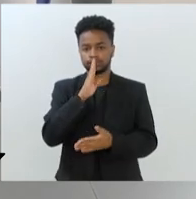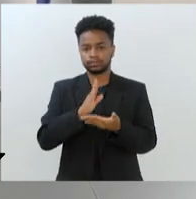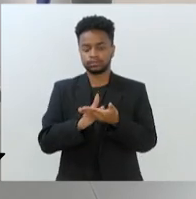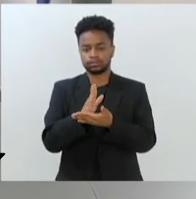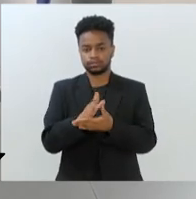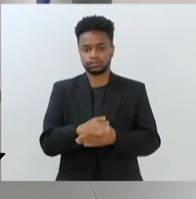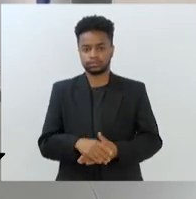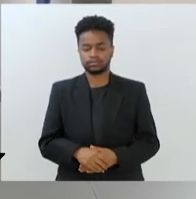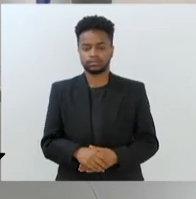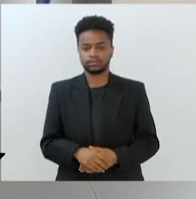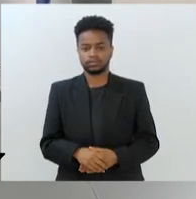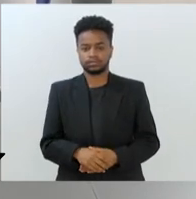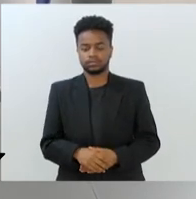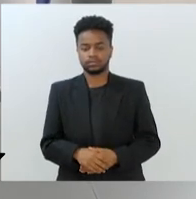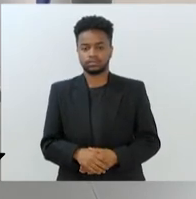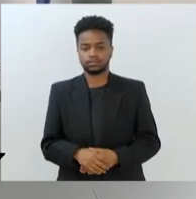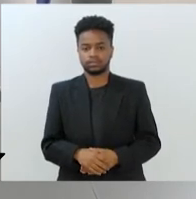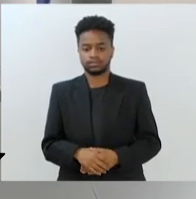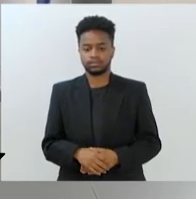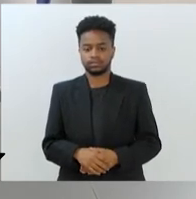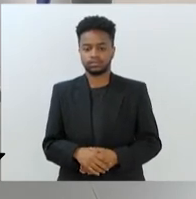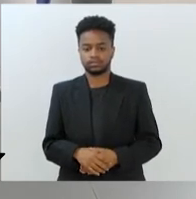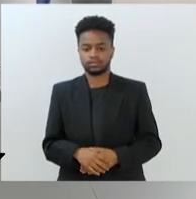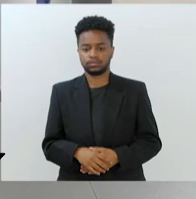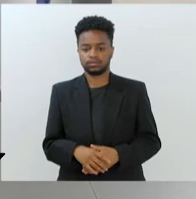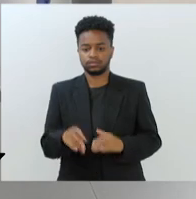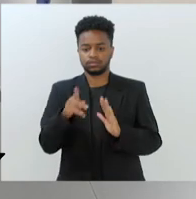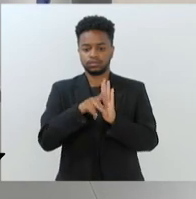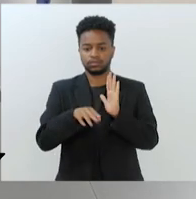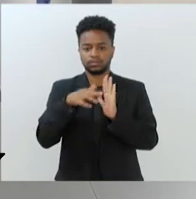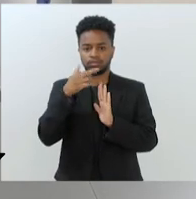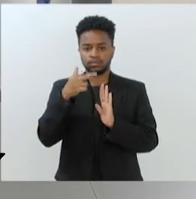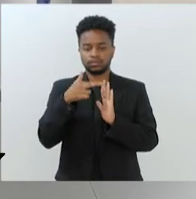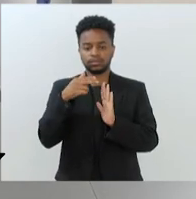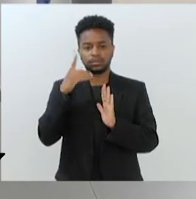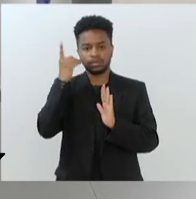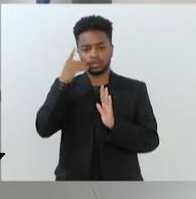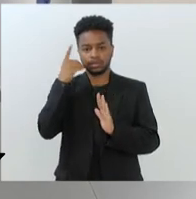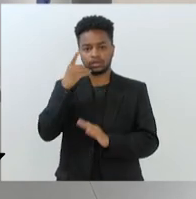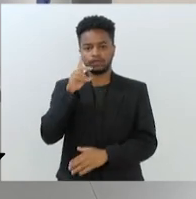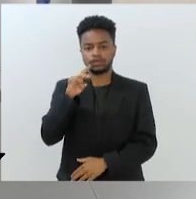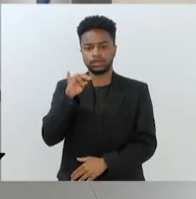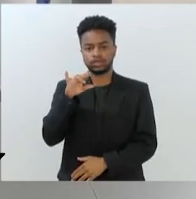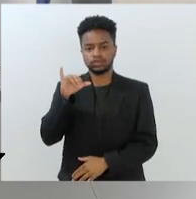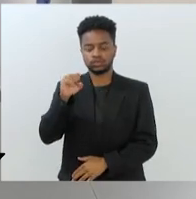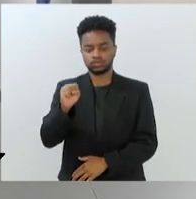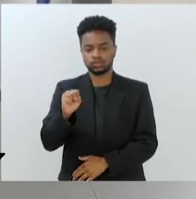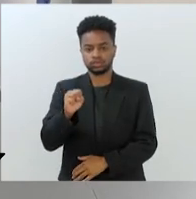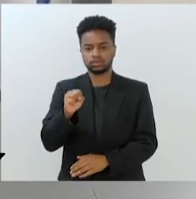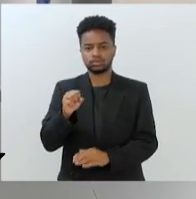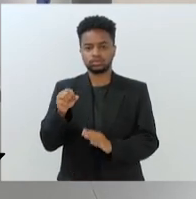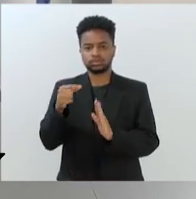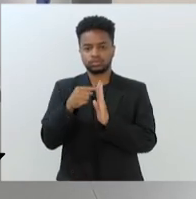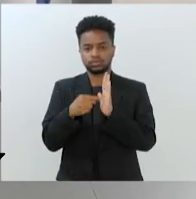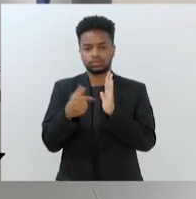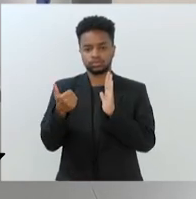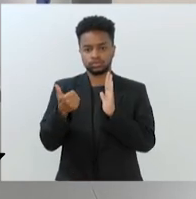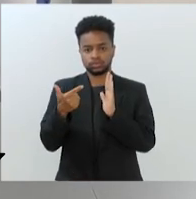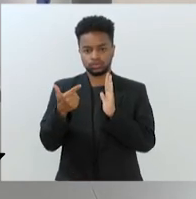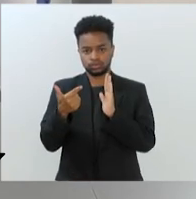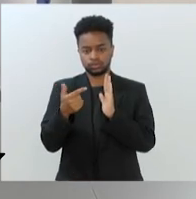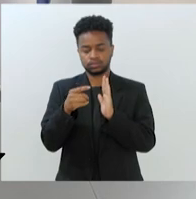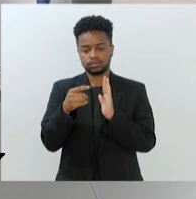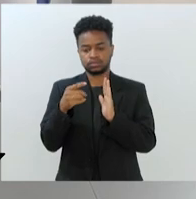estão, aprovado. Projetos de relatoria do deputado Vinícius Cozolino. Projeto 12 da pauta,